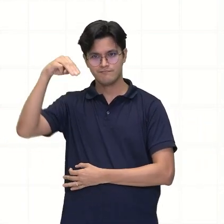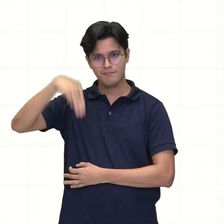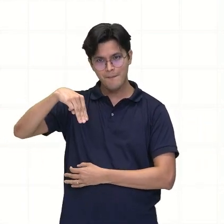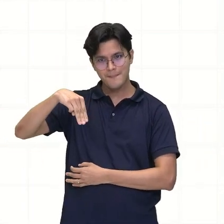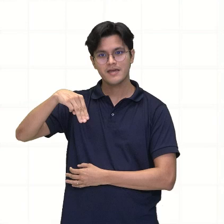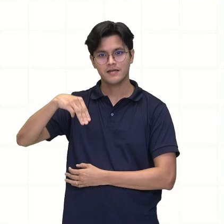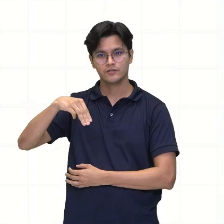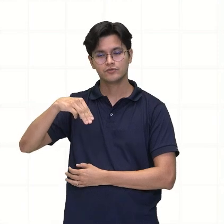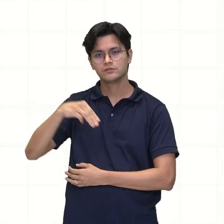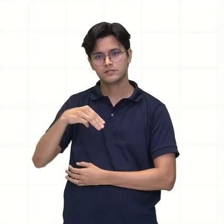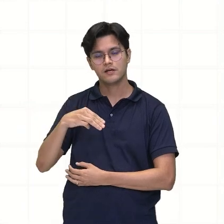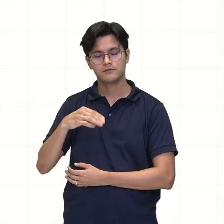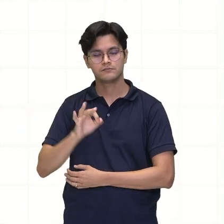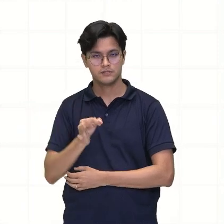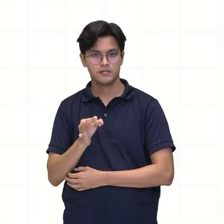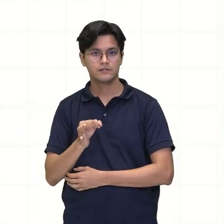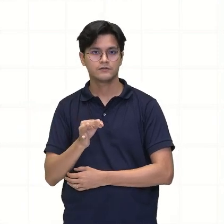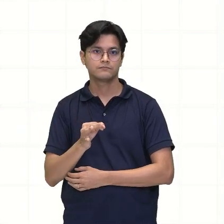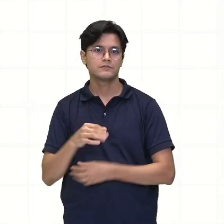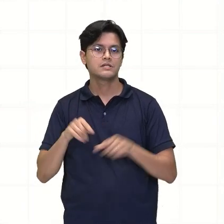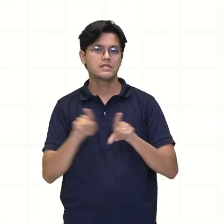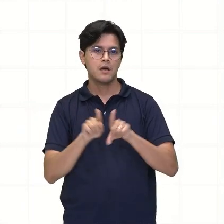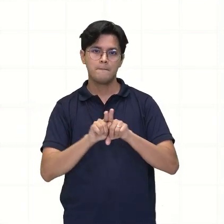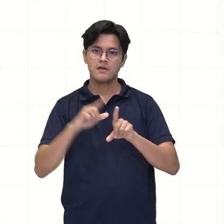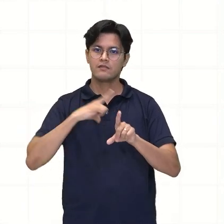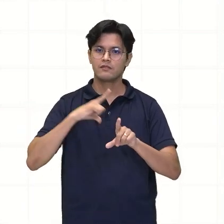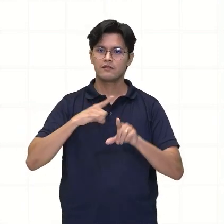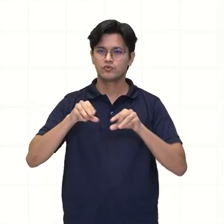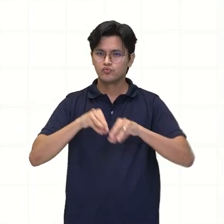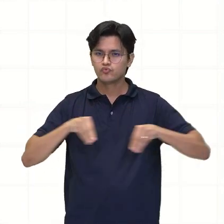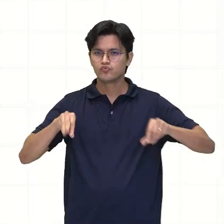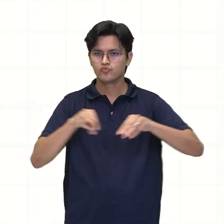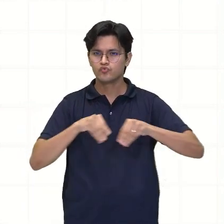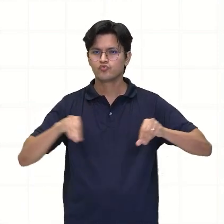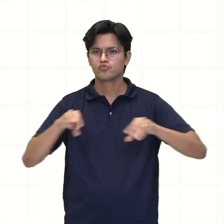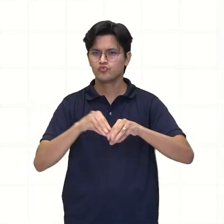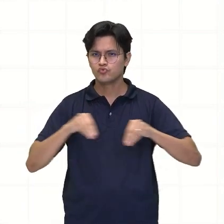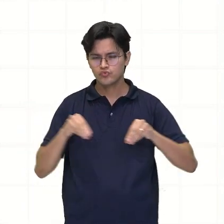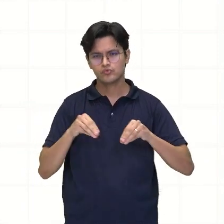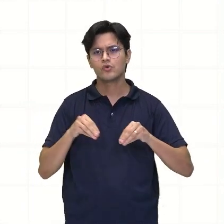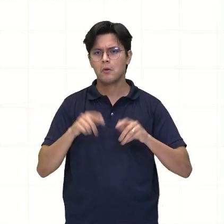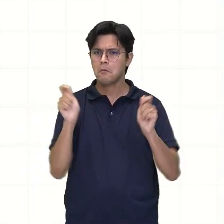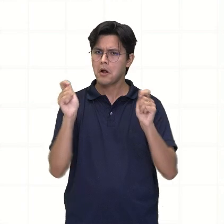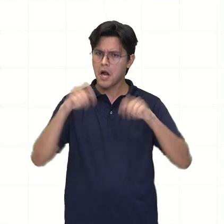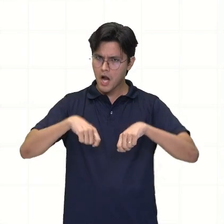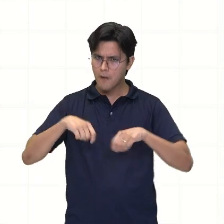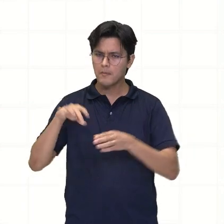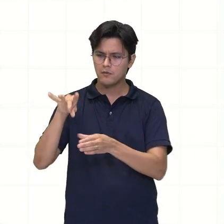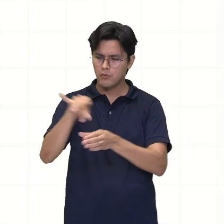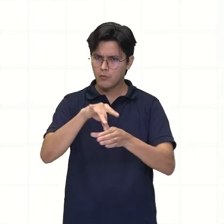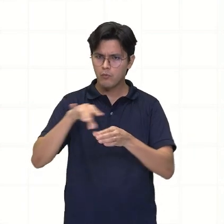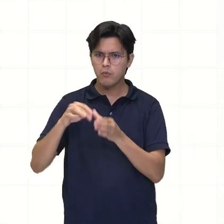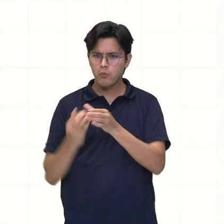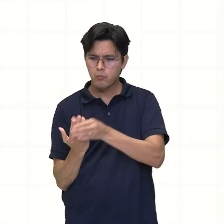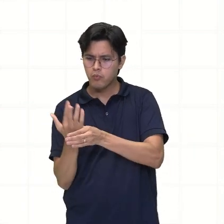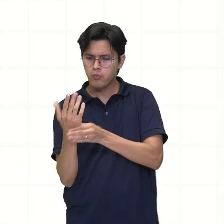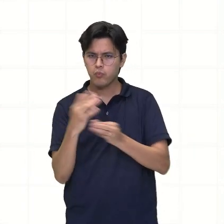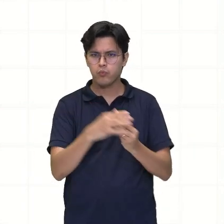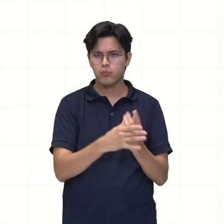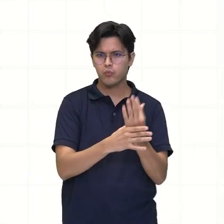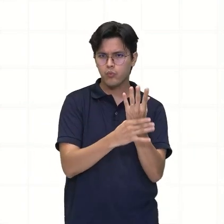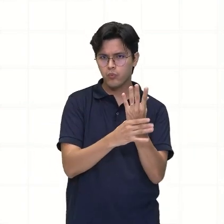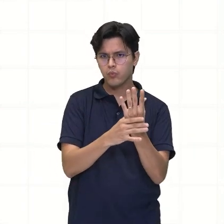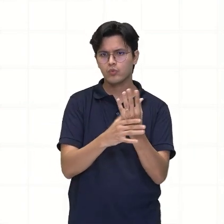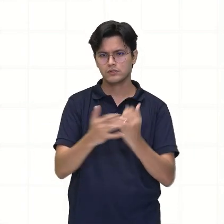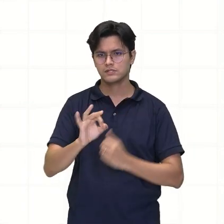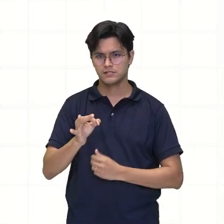das características. E possui aqui o solo já mais fértil. Então, essas são as características da mata de várzea.